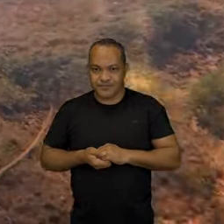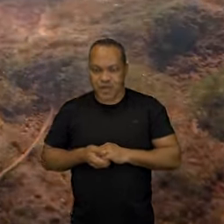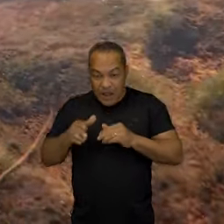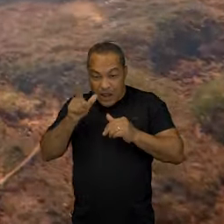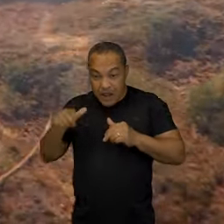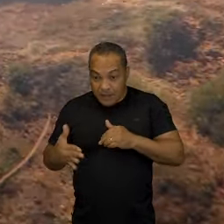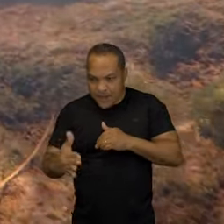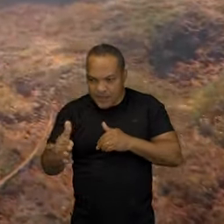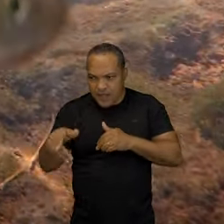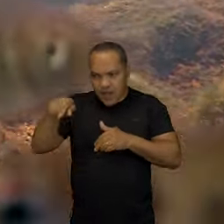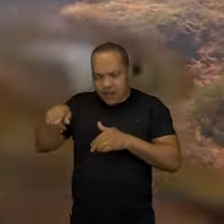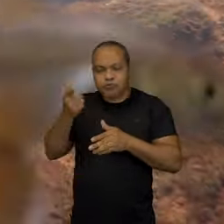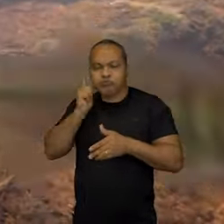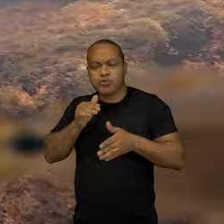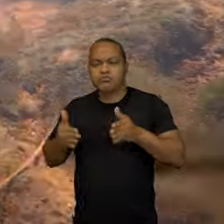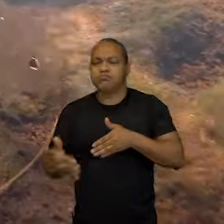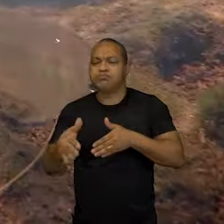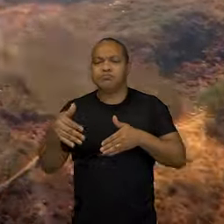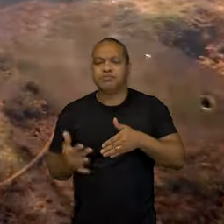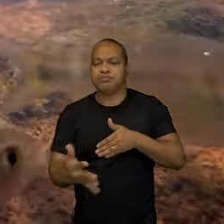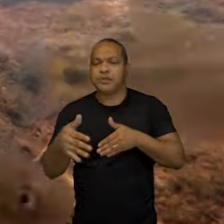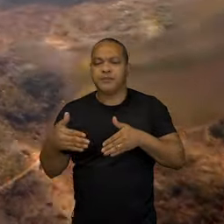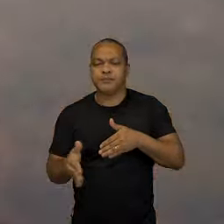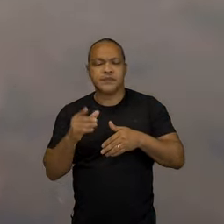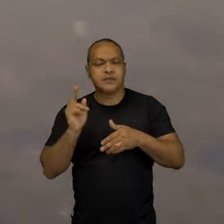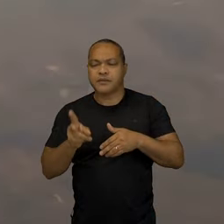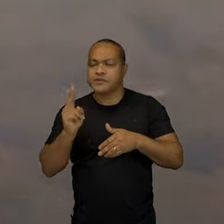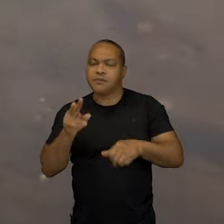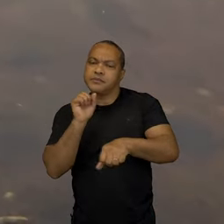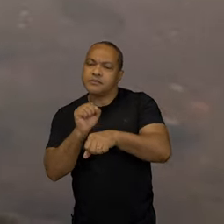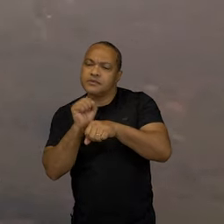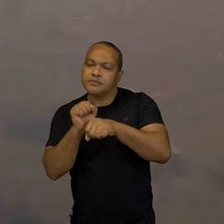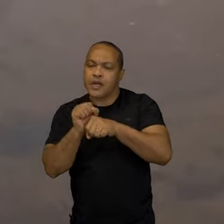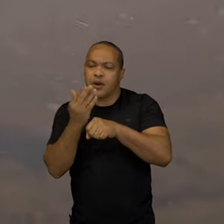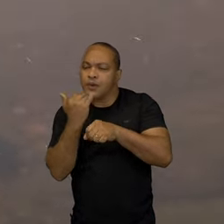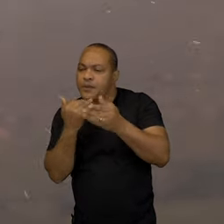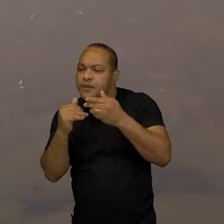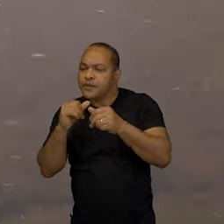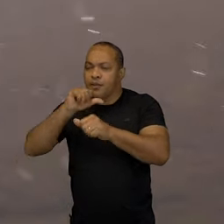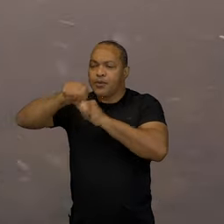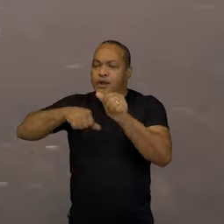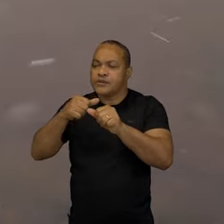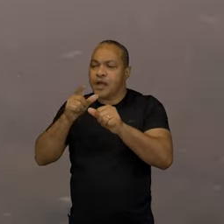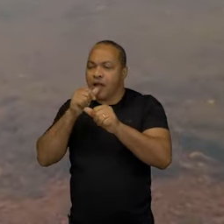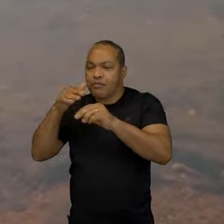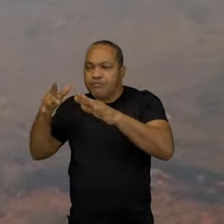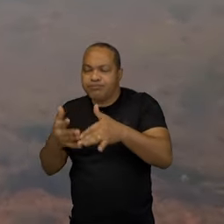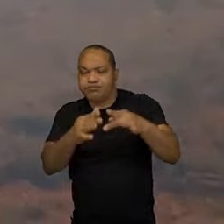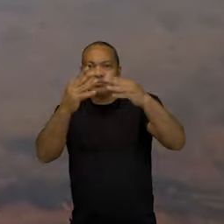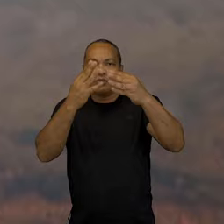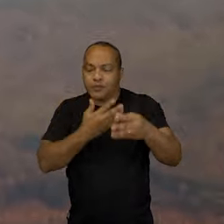Os lambaris se mantêm nadando constantemente e esperam por alimentos transportados pela